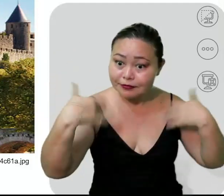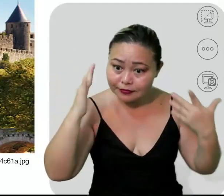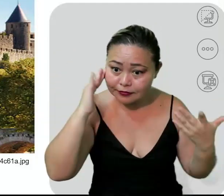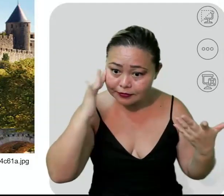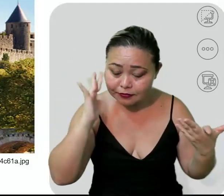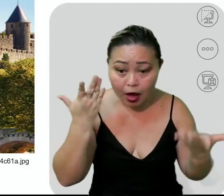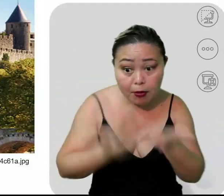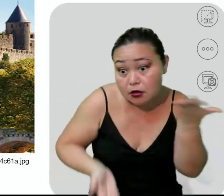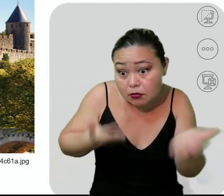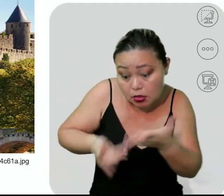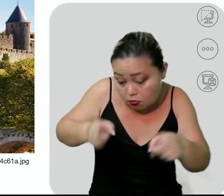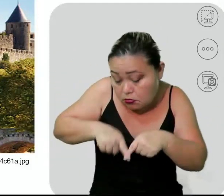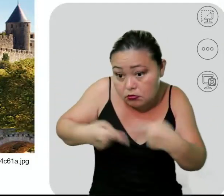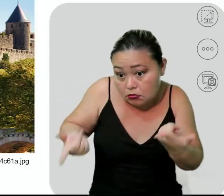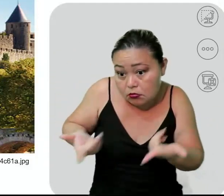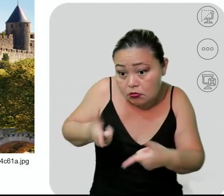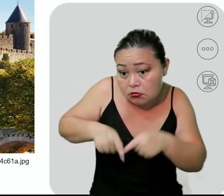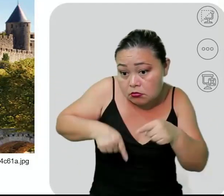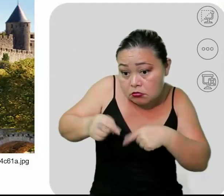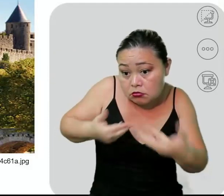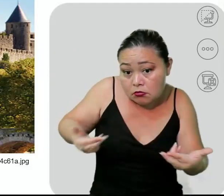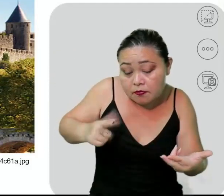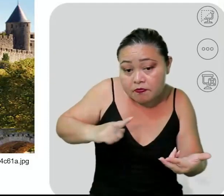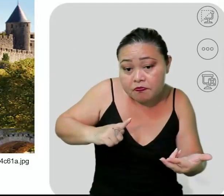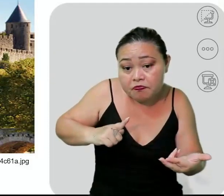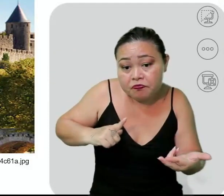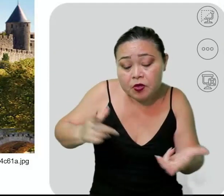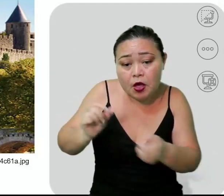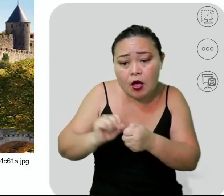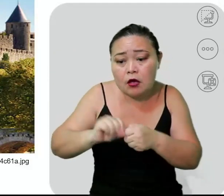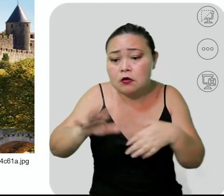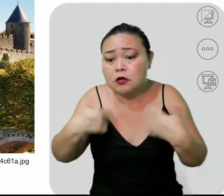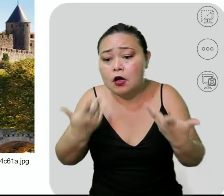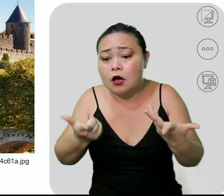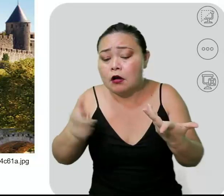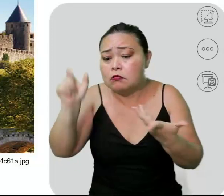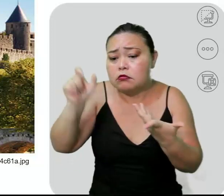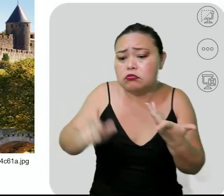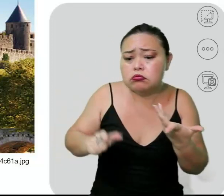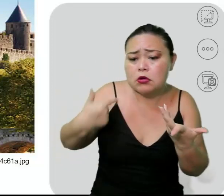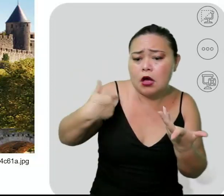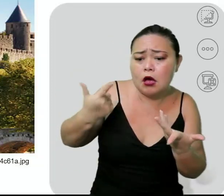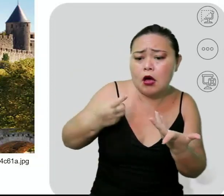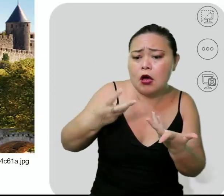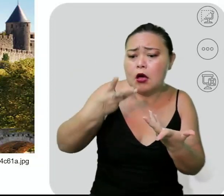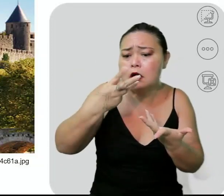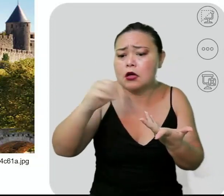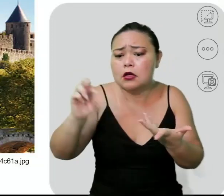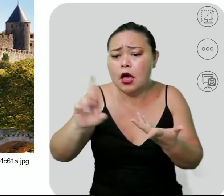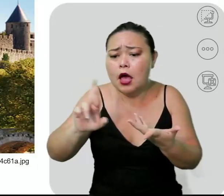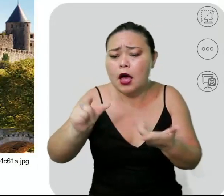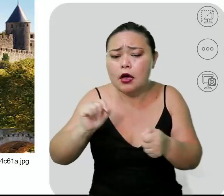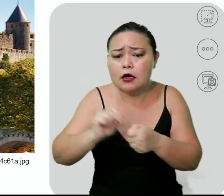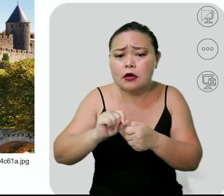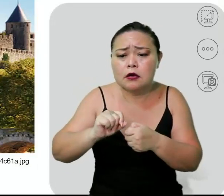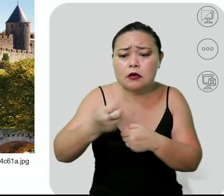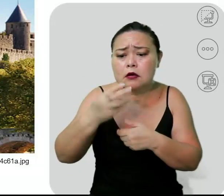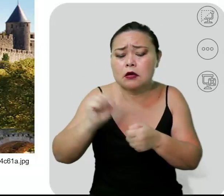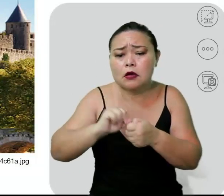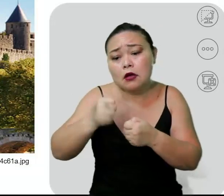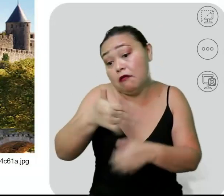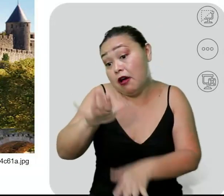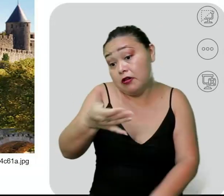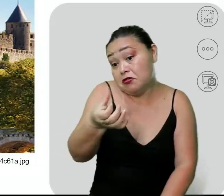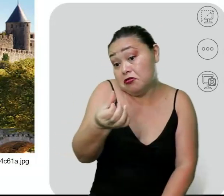Entendeu? Para não perder o objeto deles. De repente o cara fez ali, ele gastou R$300. Ele vai fazer